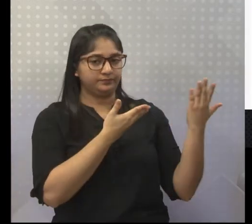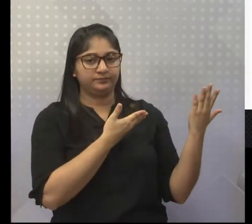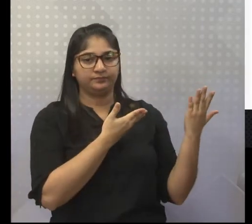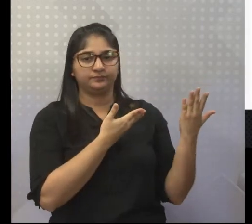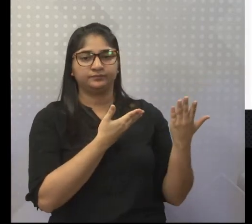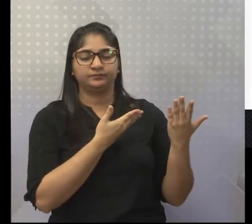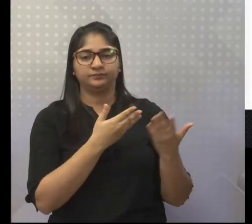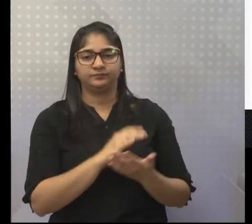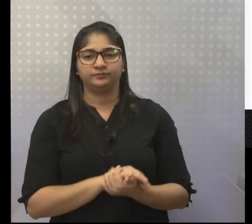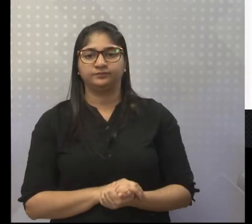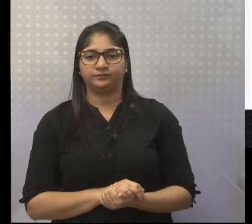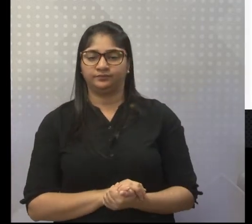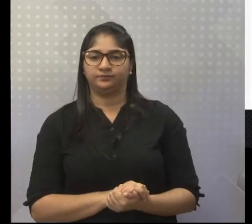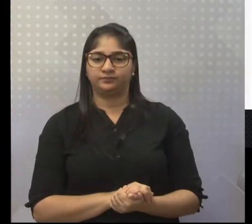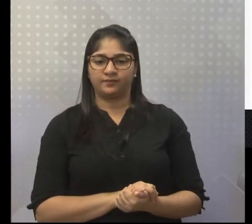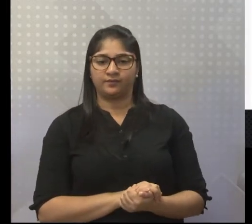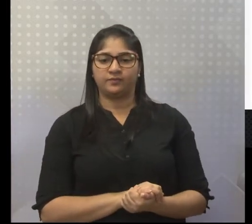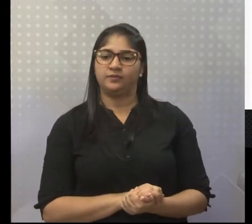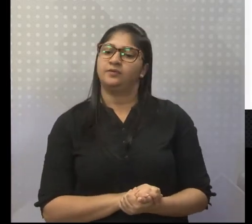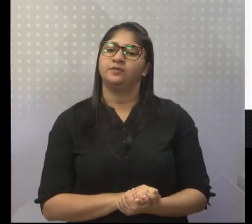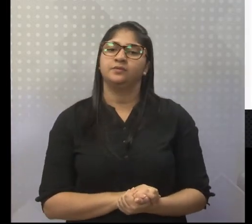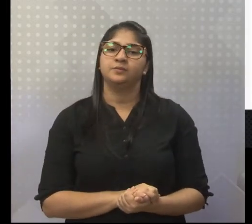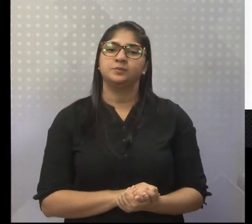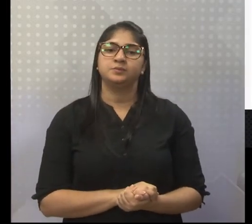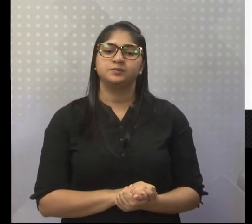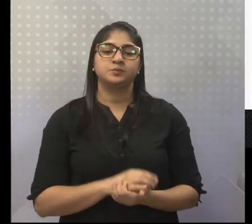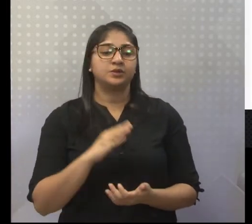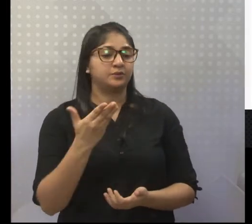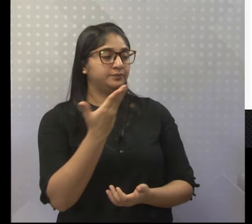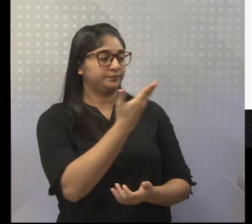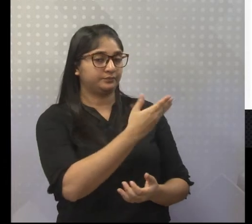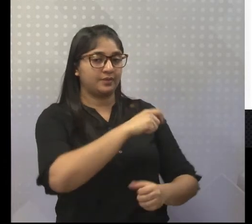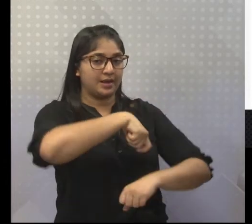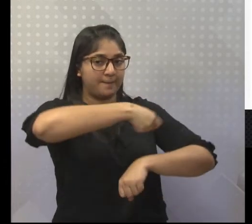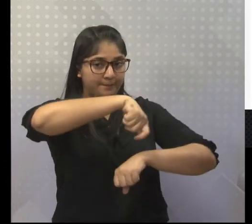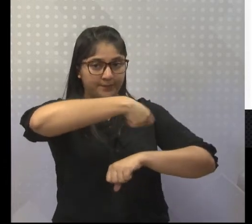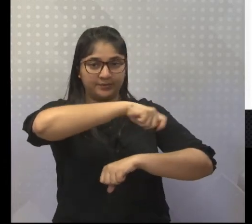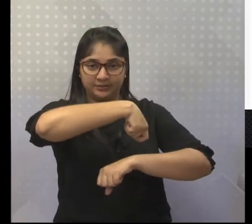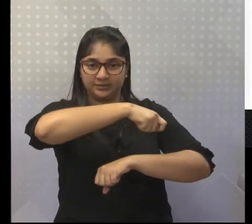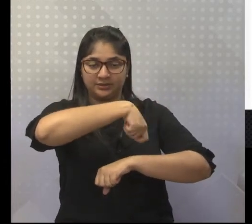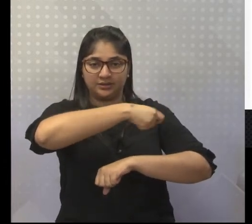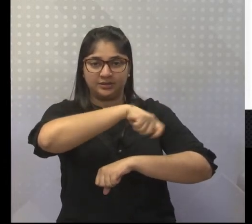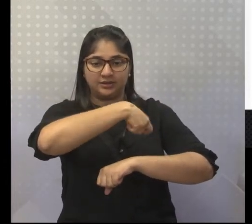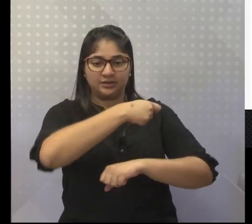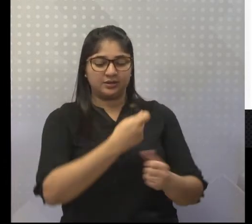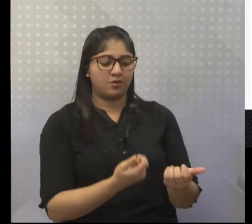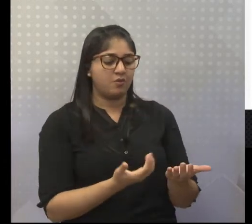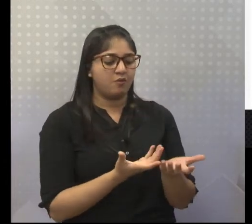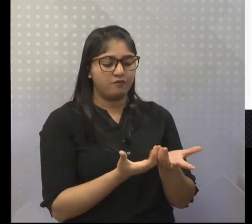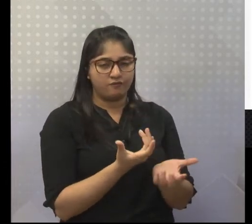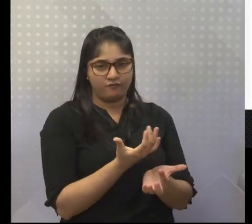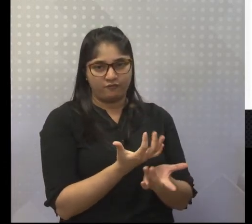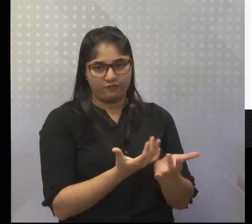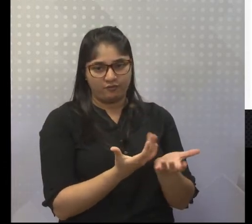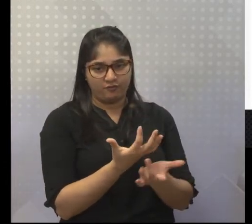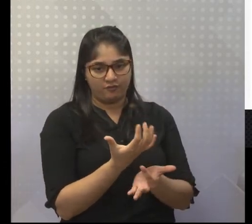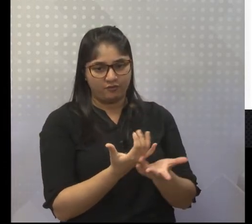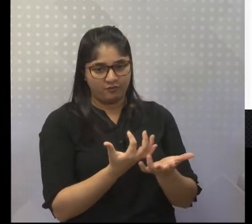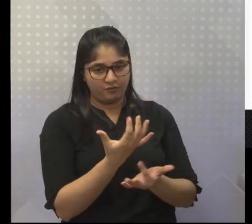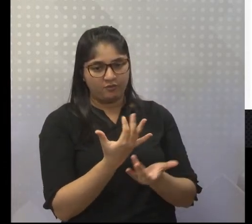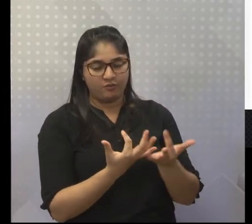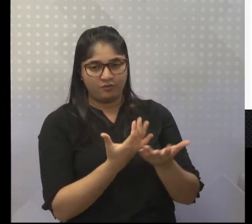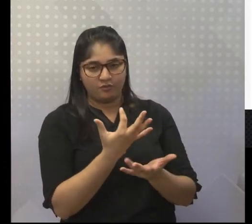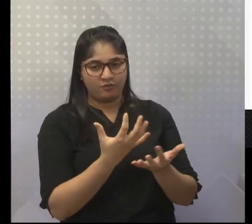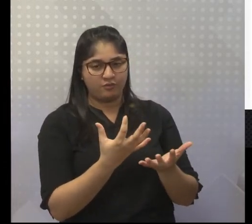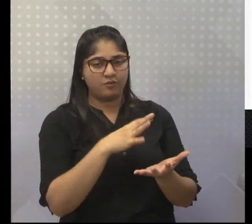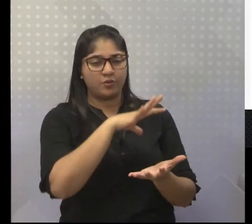deixa eu mostrar a imagem aqui para vocês olha é tão do lado aqui da panela de pressão vocês estão vendo que o fogo abaixo nessa parte